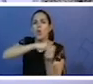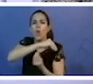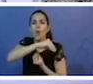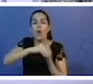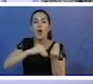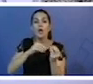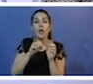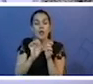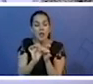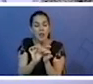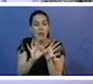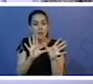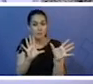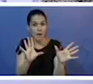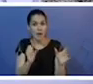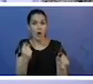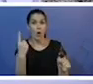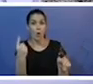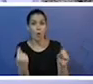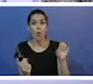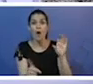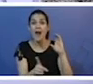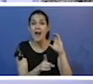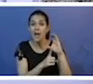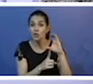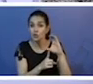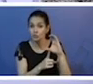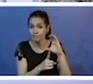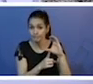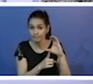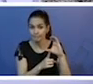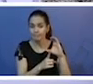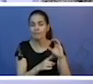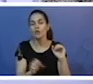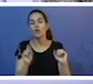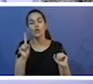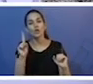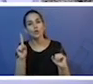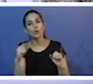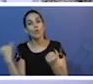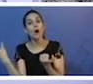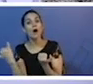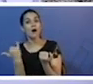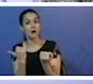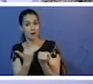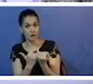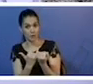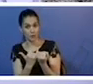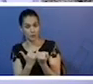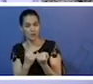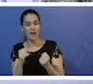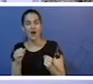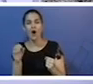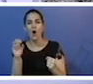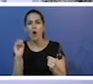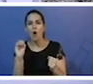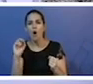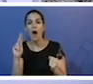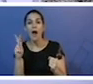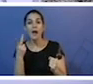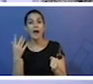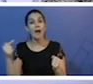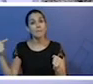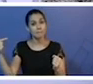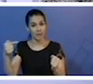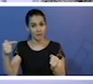pelo menos um cátion diferente de H+, e um ânion diferente de OH-. Assim como no